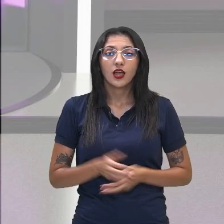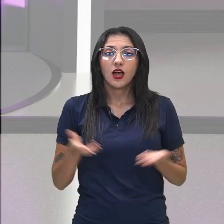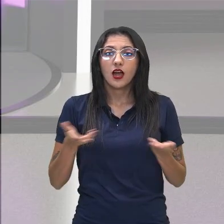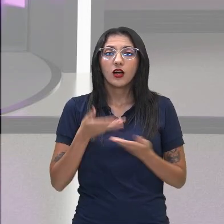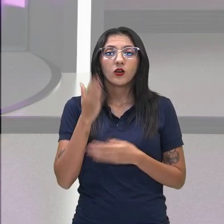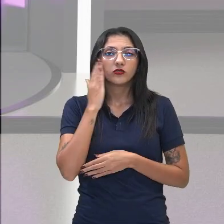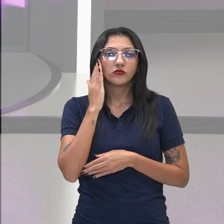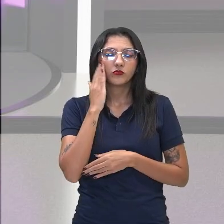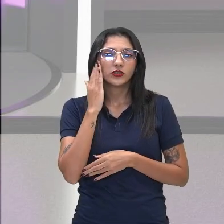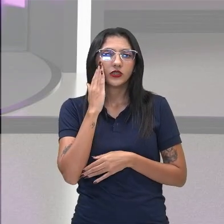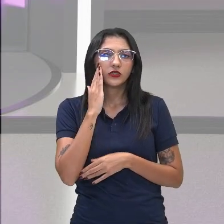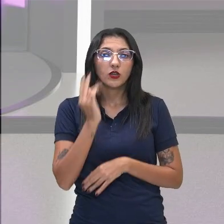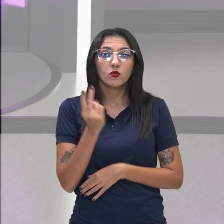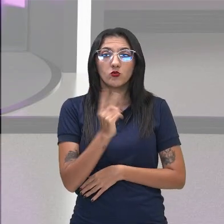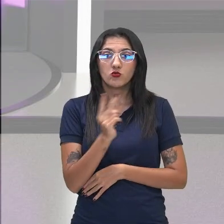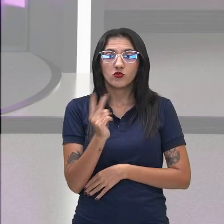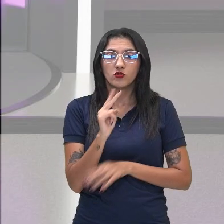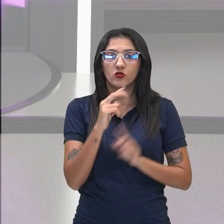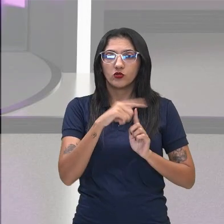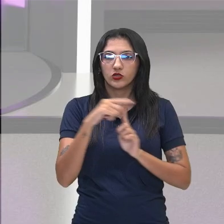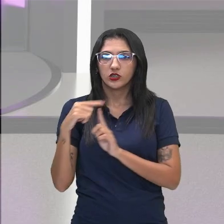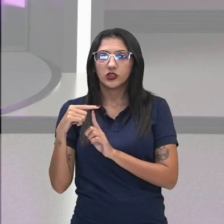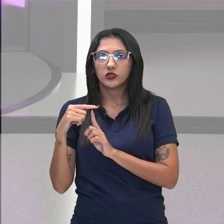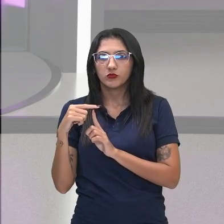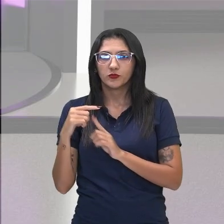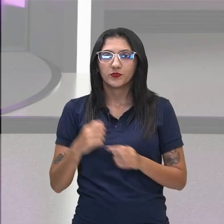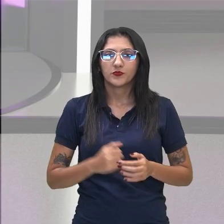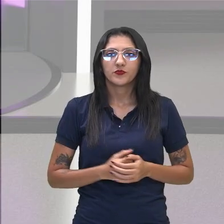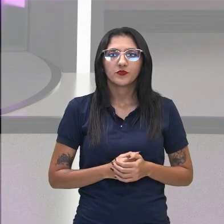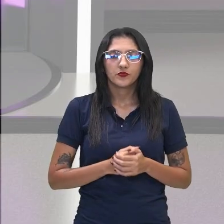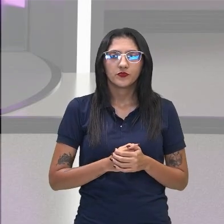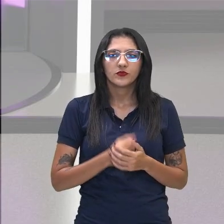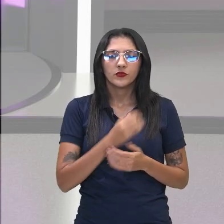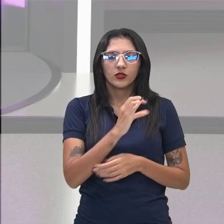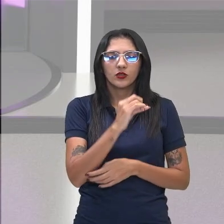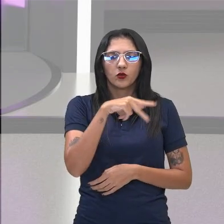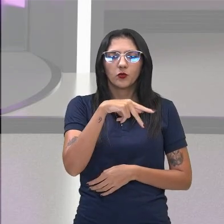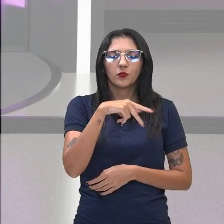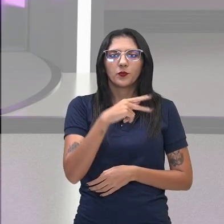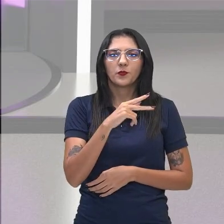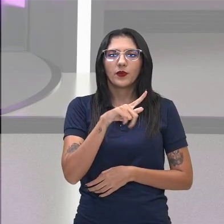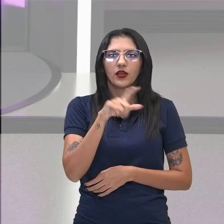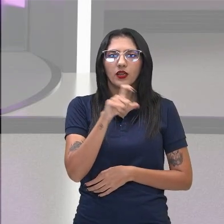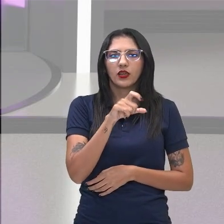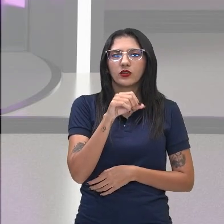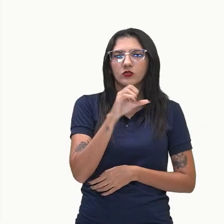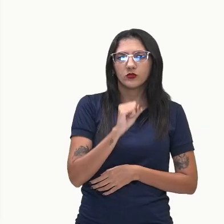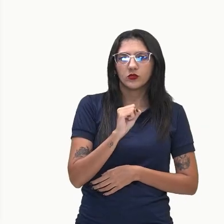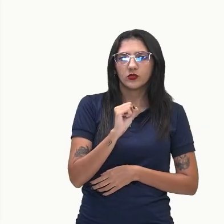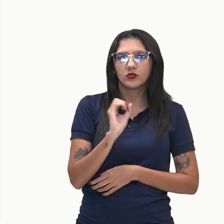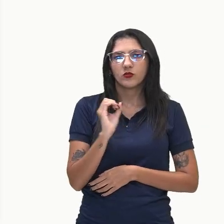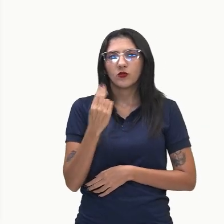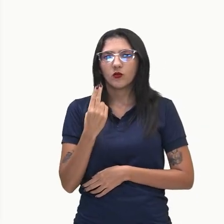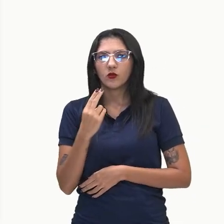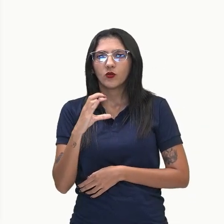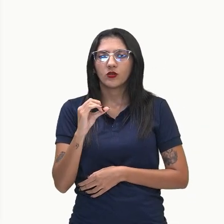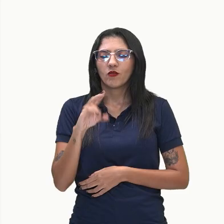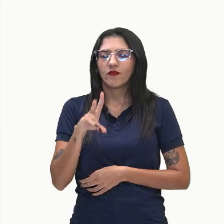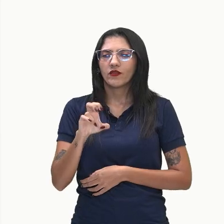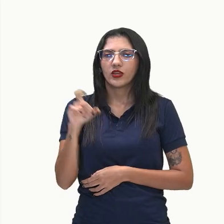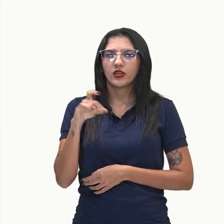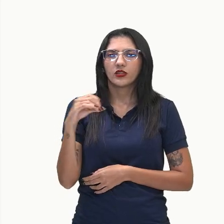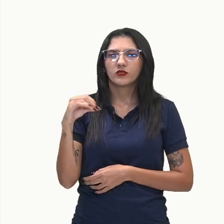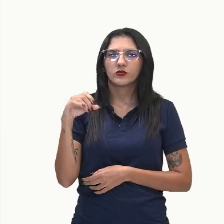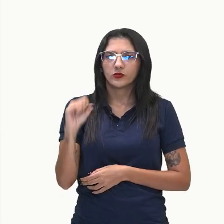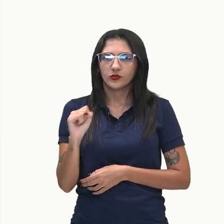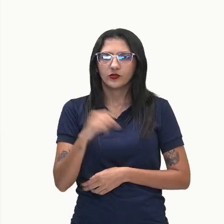classificados de duas maneiras. Podem ser com polígonos convexos e polígonos não convexos. Acompanhe comigo